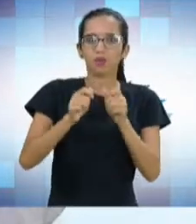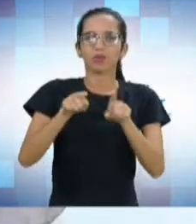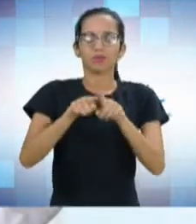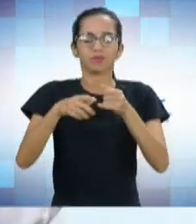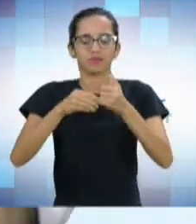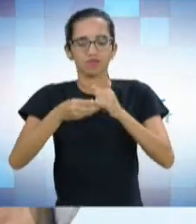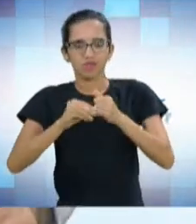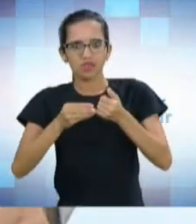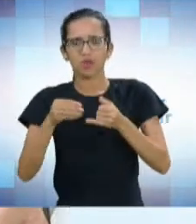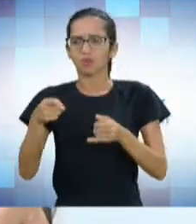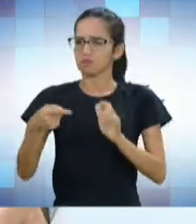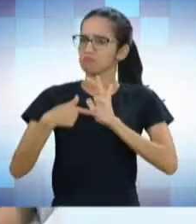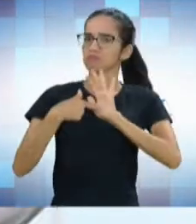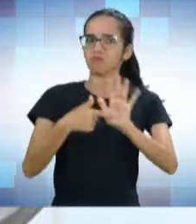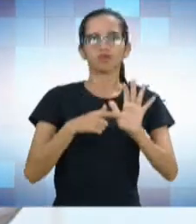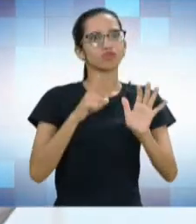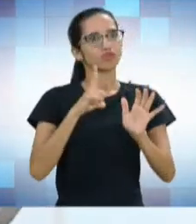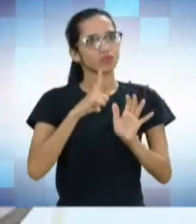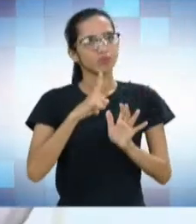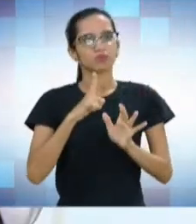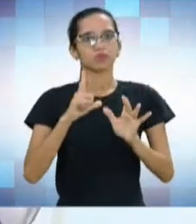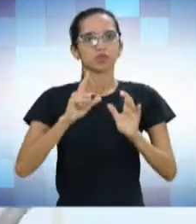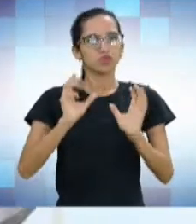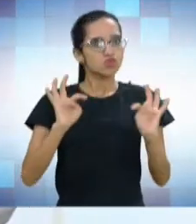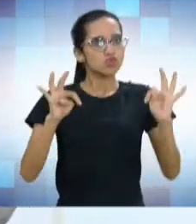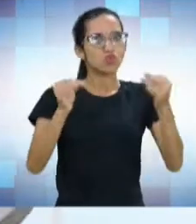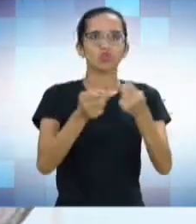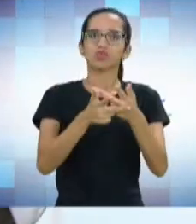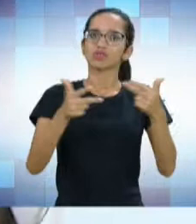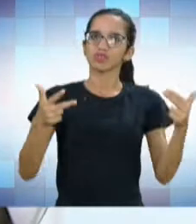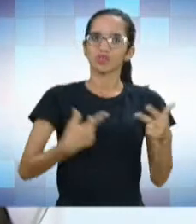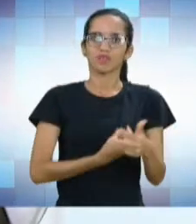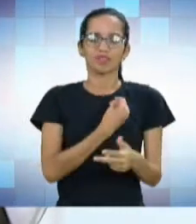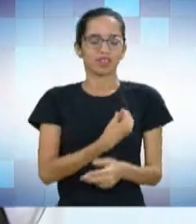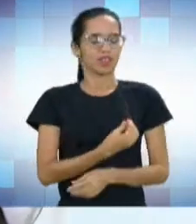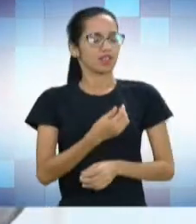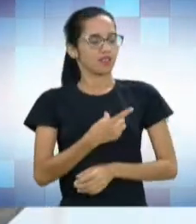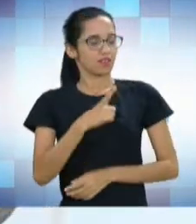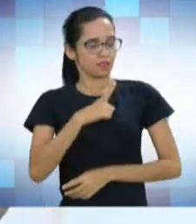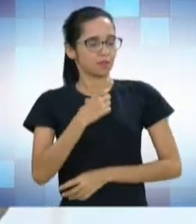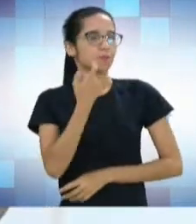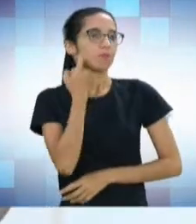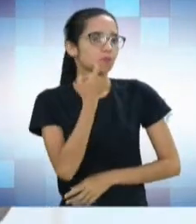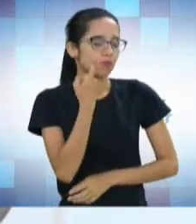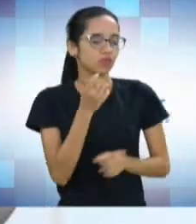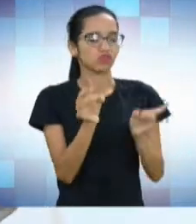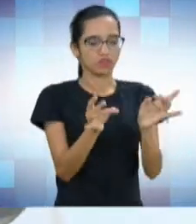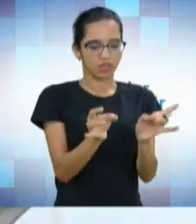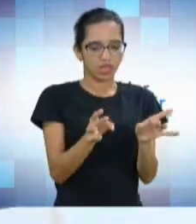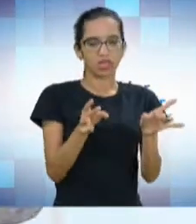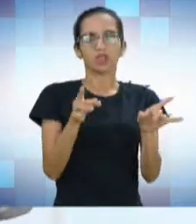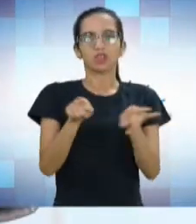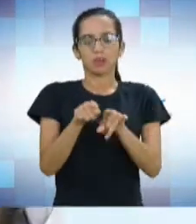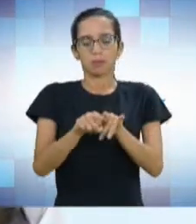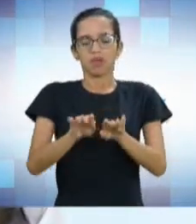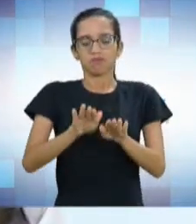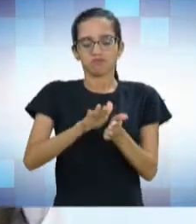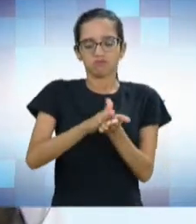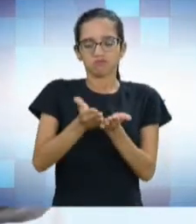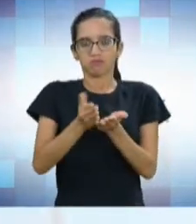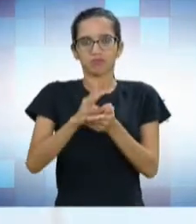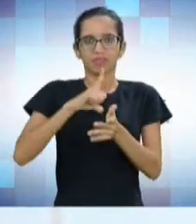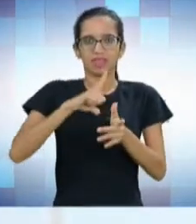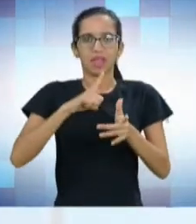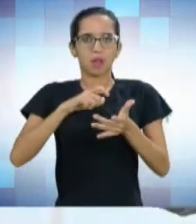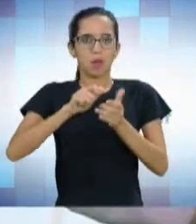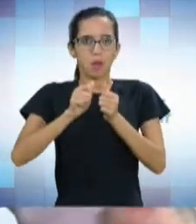quem está fazendo todas as etapas vendendo peixe vivo o peixe tratado o peixe assado e ainda com feijão com arroz